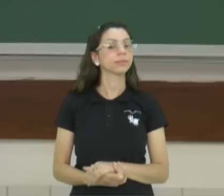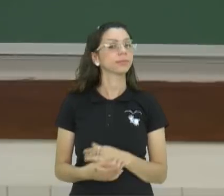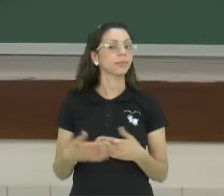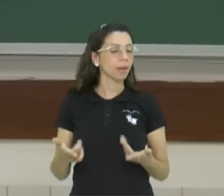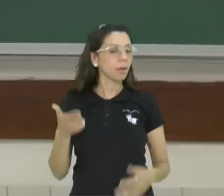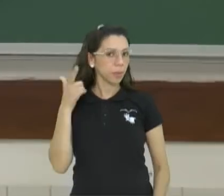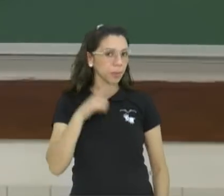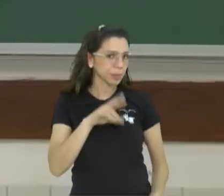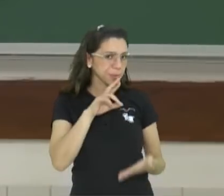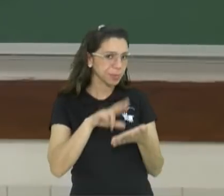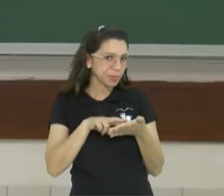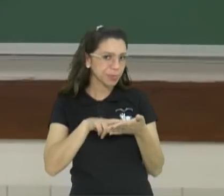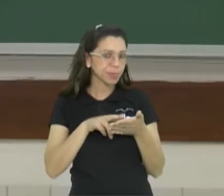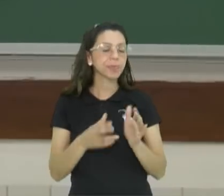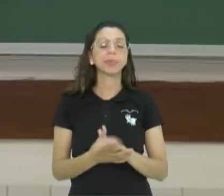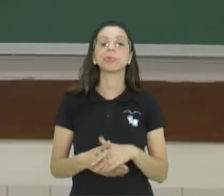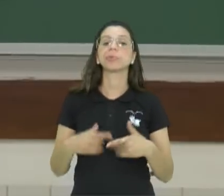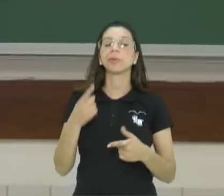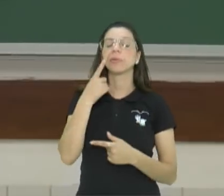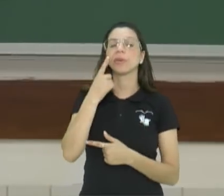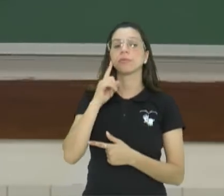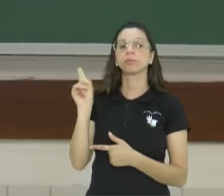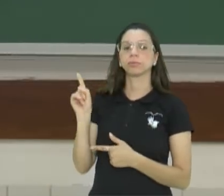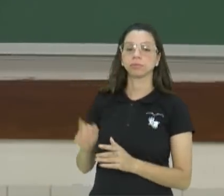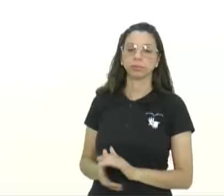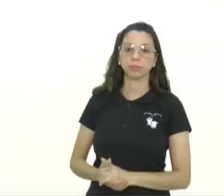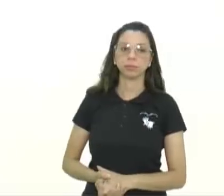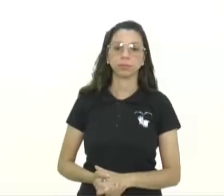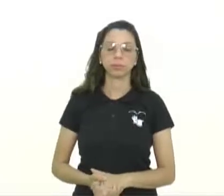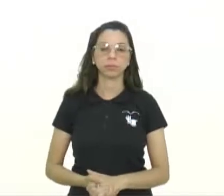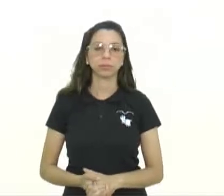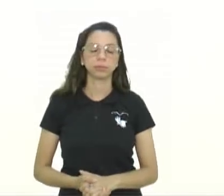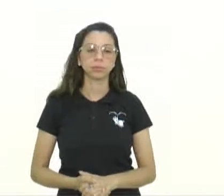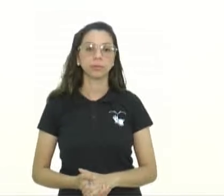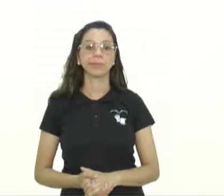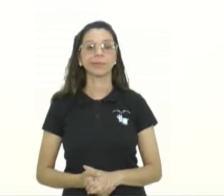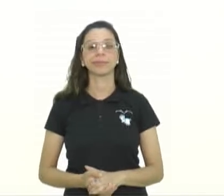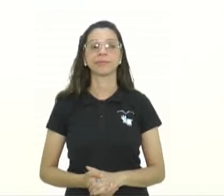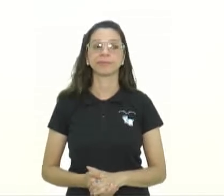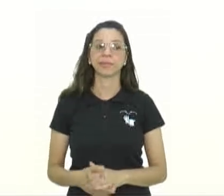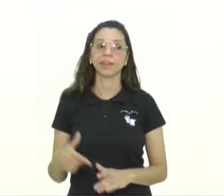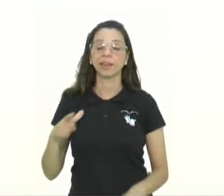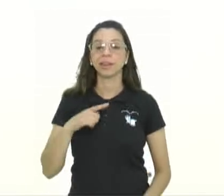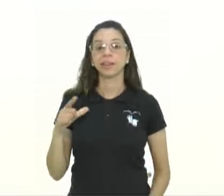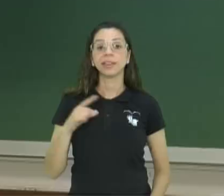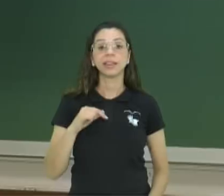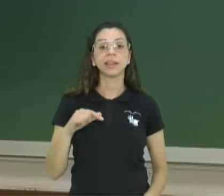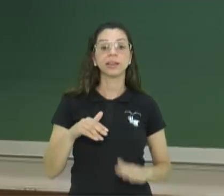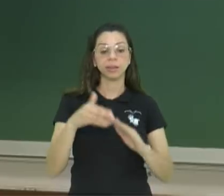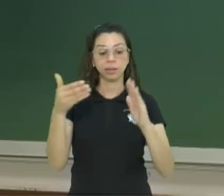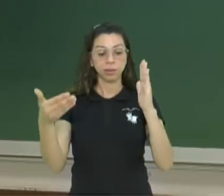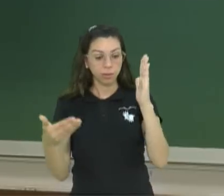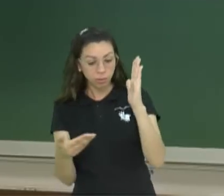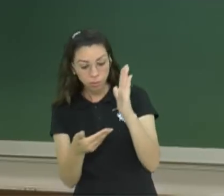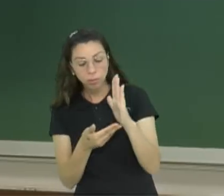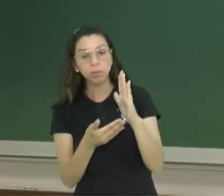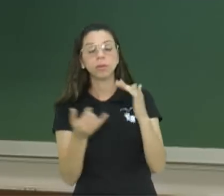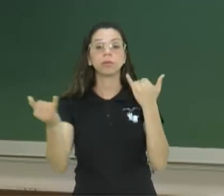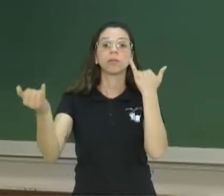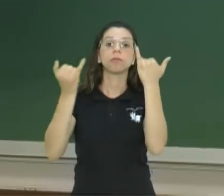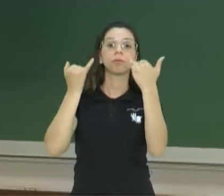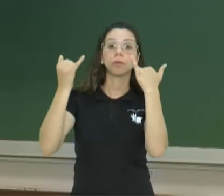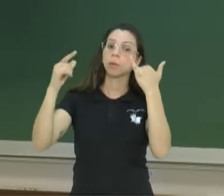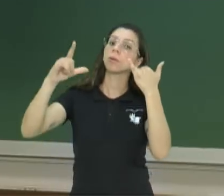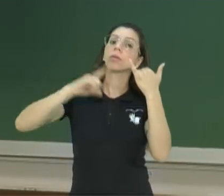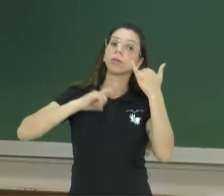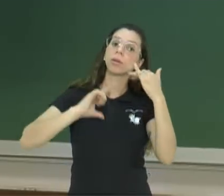E aí, conseguiram responder? Vamos ver, olha. Nós temos todas essas informações num texto de